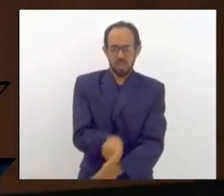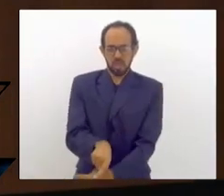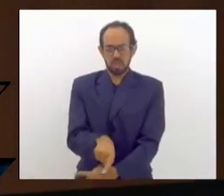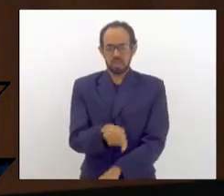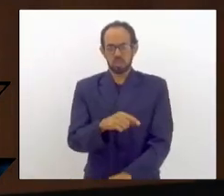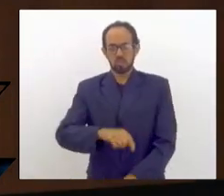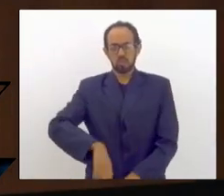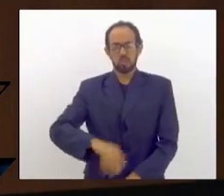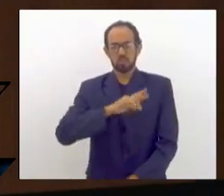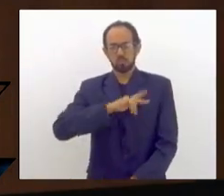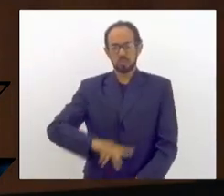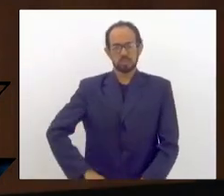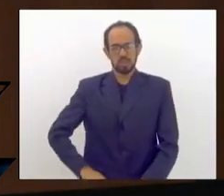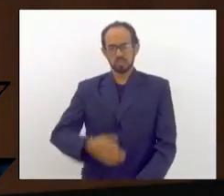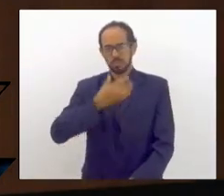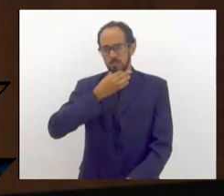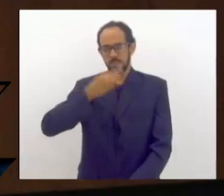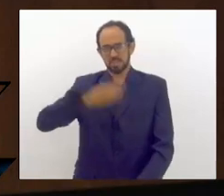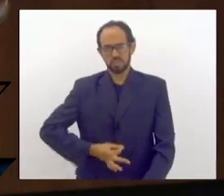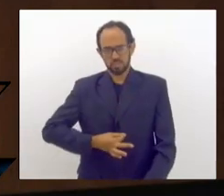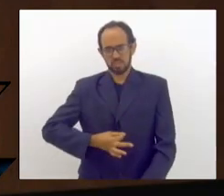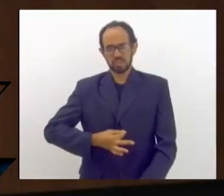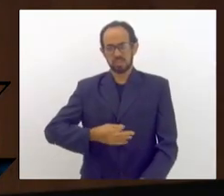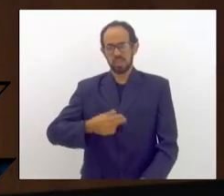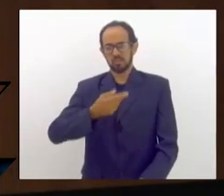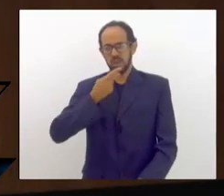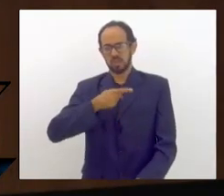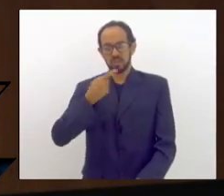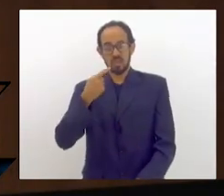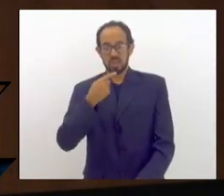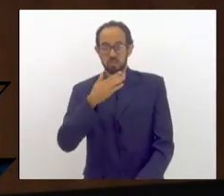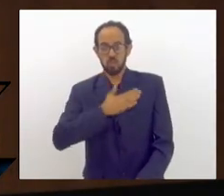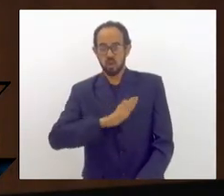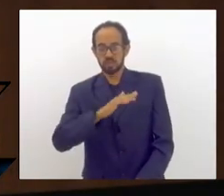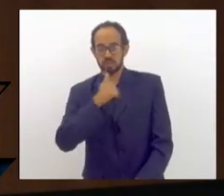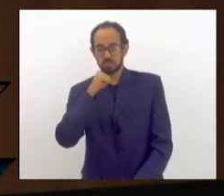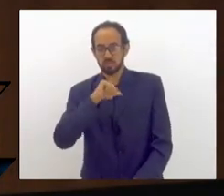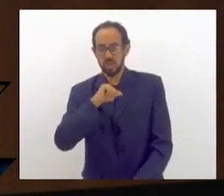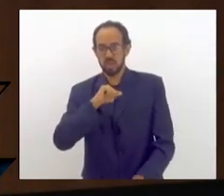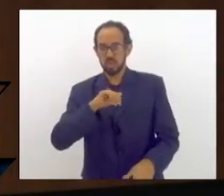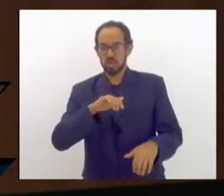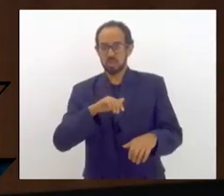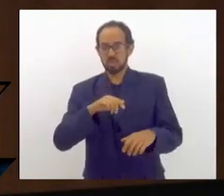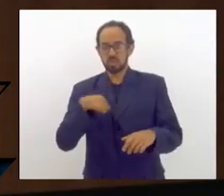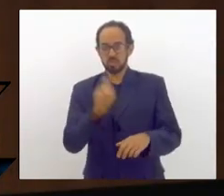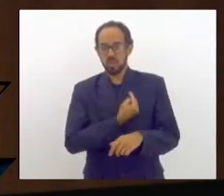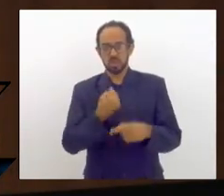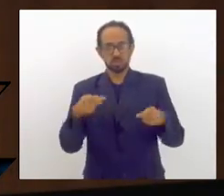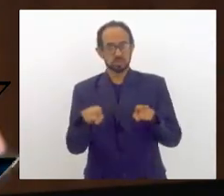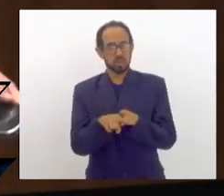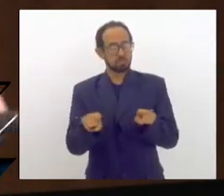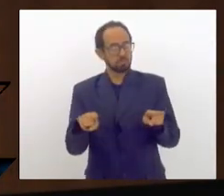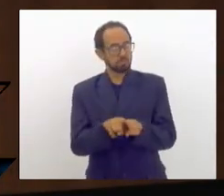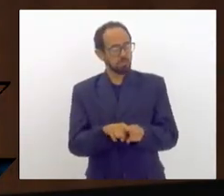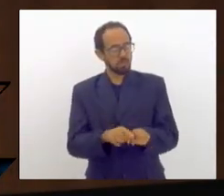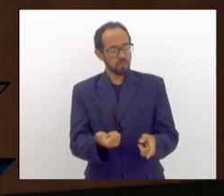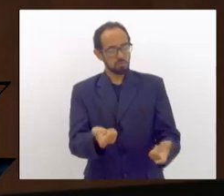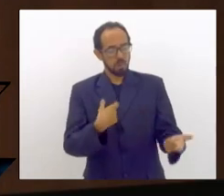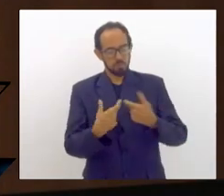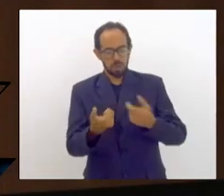de machista, dizendo que o presidente não gostava de mulher, como nós também fomos atacados inúmeras vezes